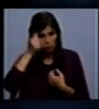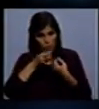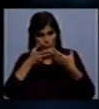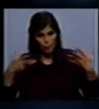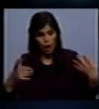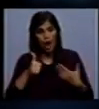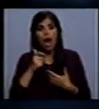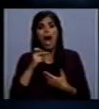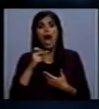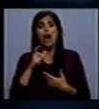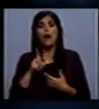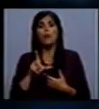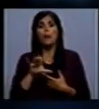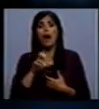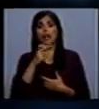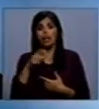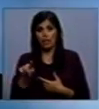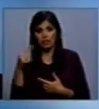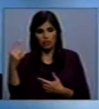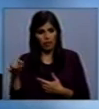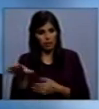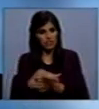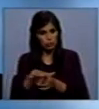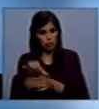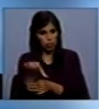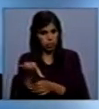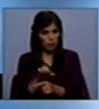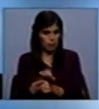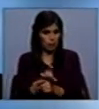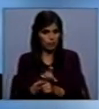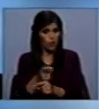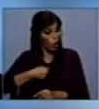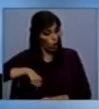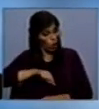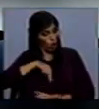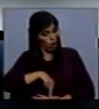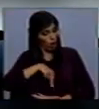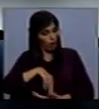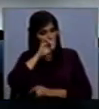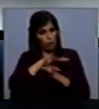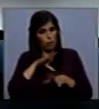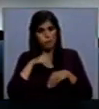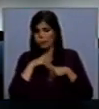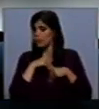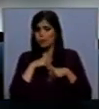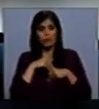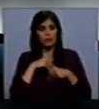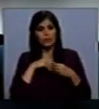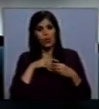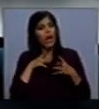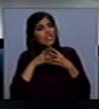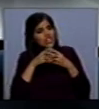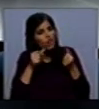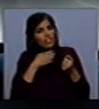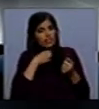balcãs e quem tem muitas feridas abertas e lá estávamos nós nessa altura europeus a não ser que o grande senão resolver as crises de tempo temos